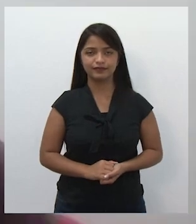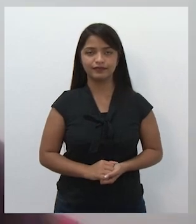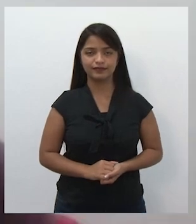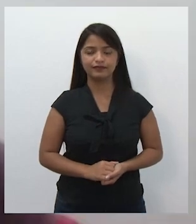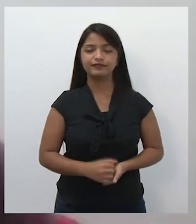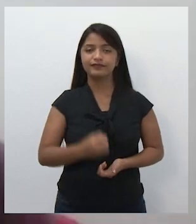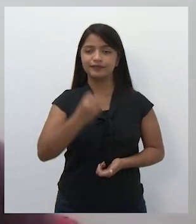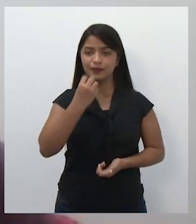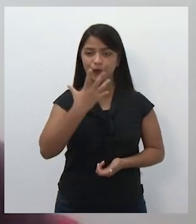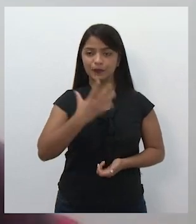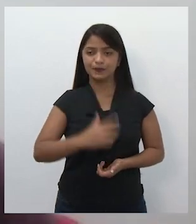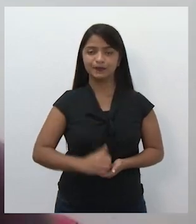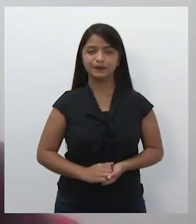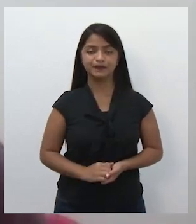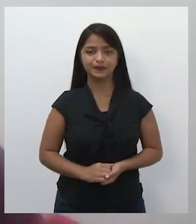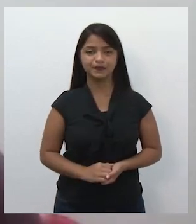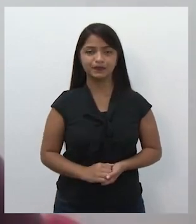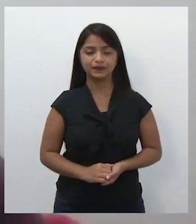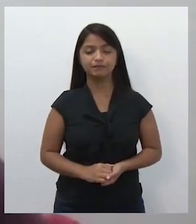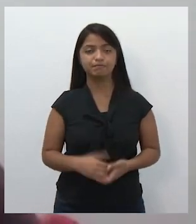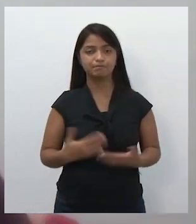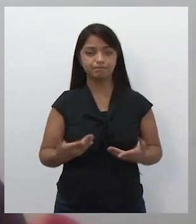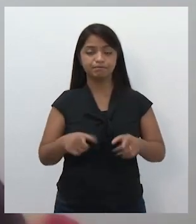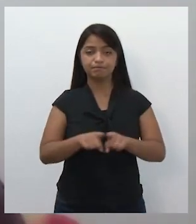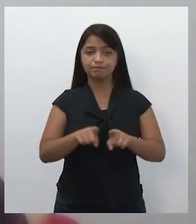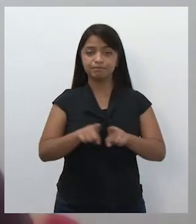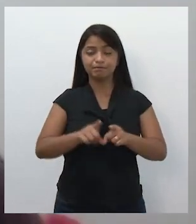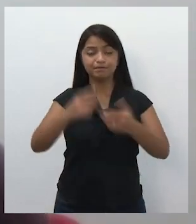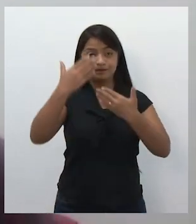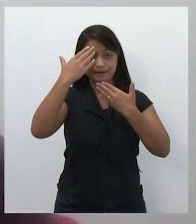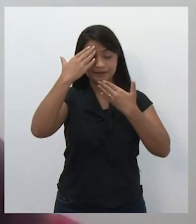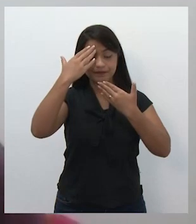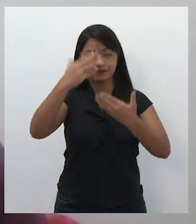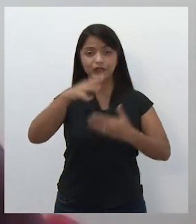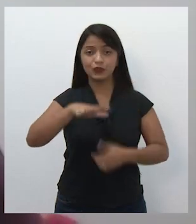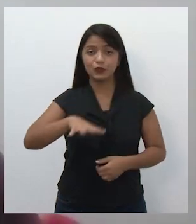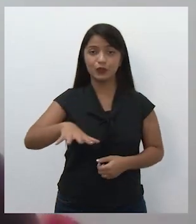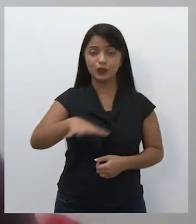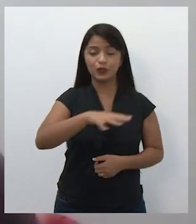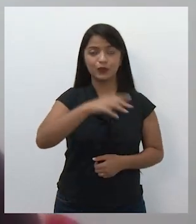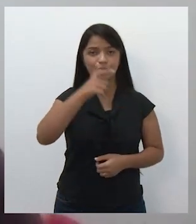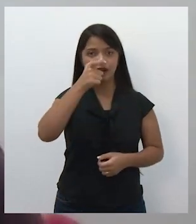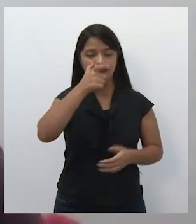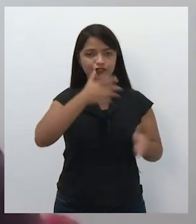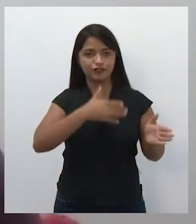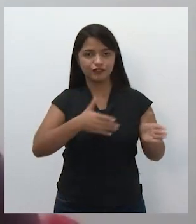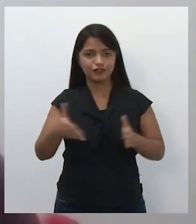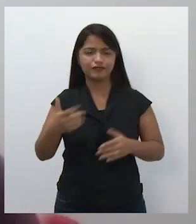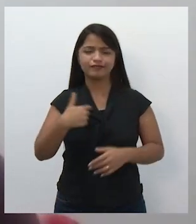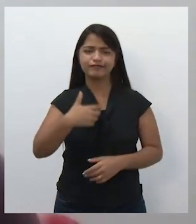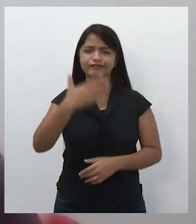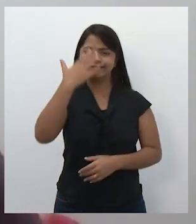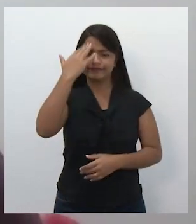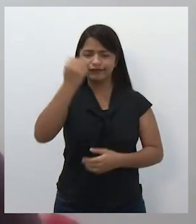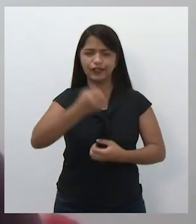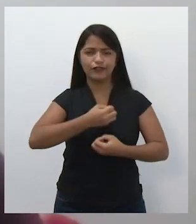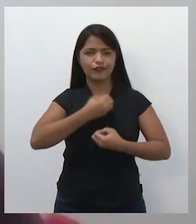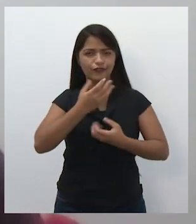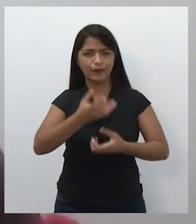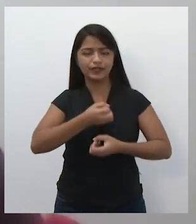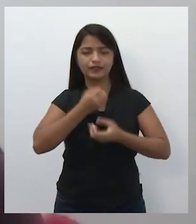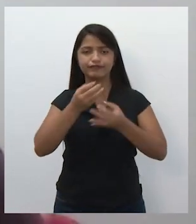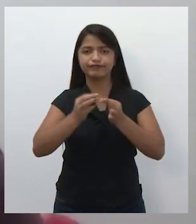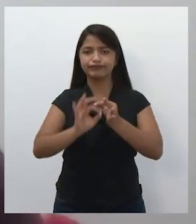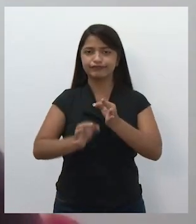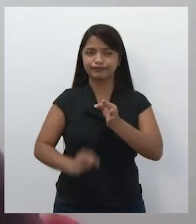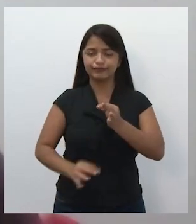Muito bom, Evânia. Eu gostaria de agradecer a audiência de todos. Eu sei que é um volume de informação muito grande, eu sei que fica um pouco cansativo,